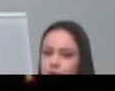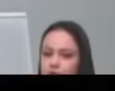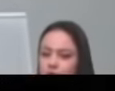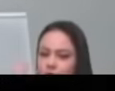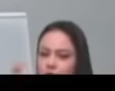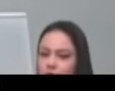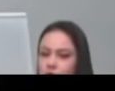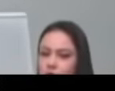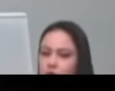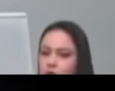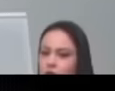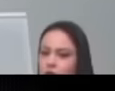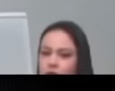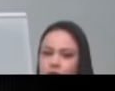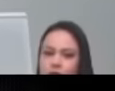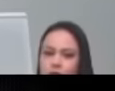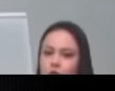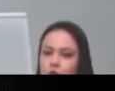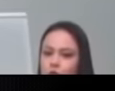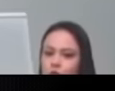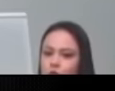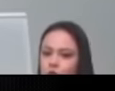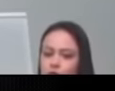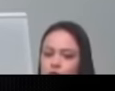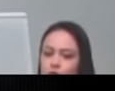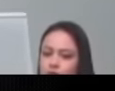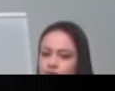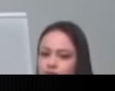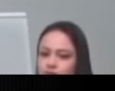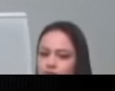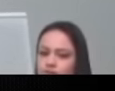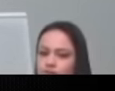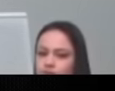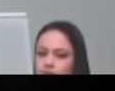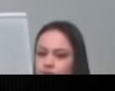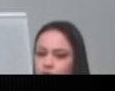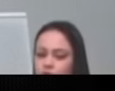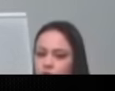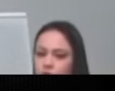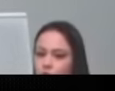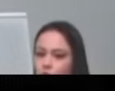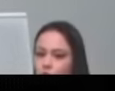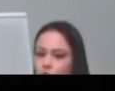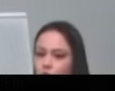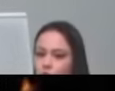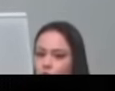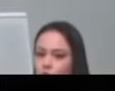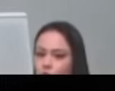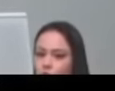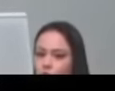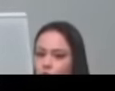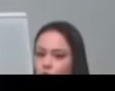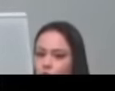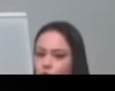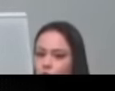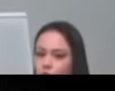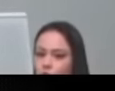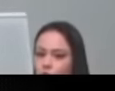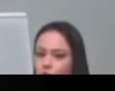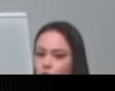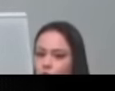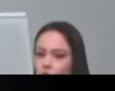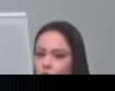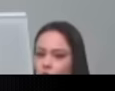nós não teremos segurança jurídica no país. Jamais em país... Imagina o Alexandre de Moraes falar